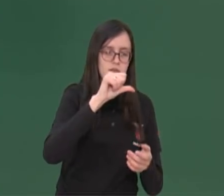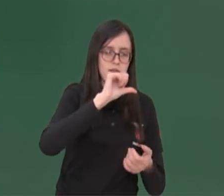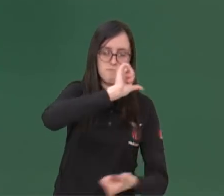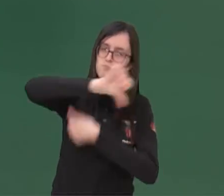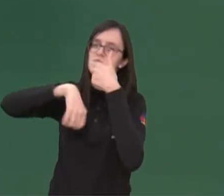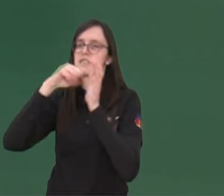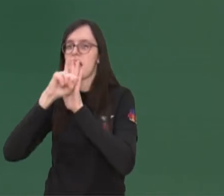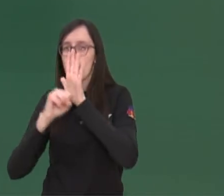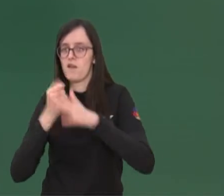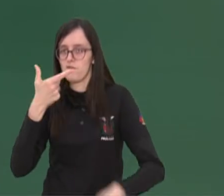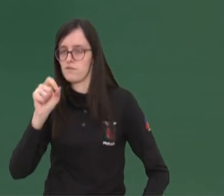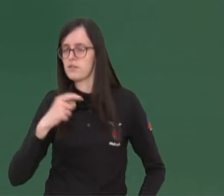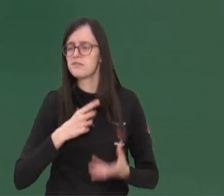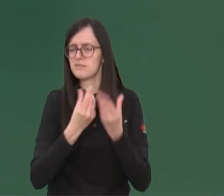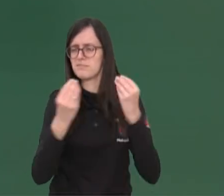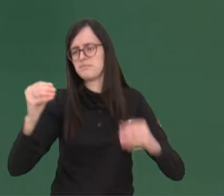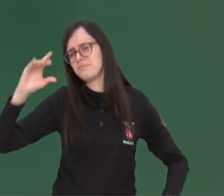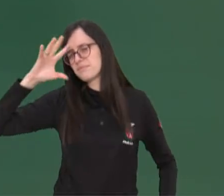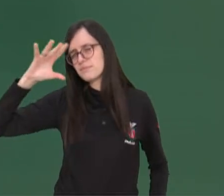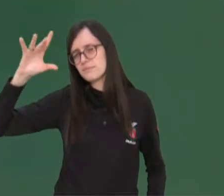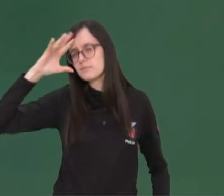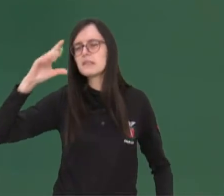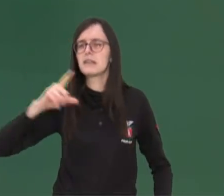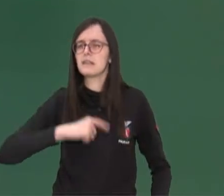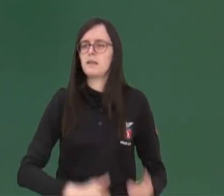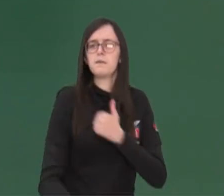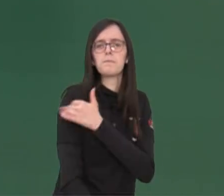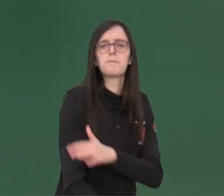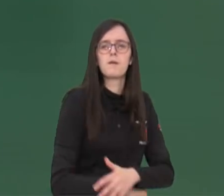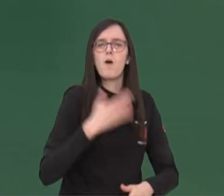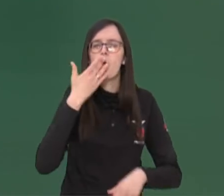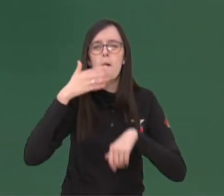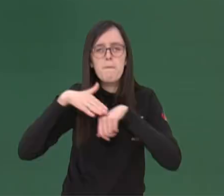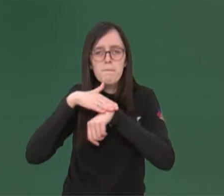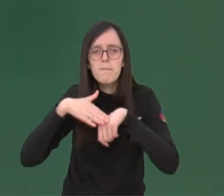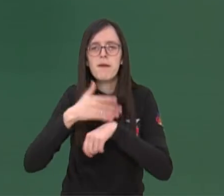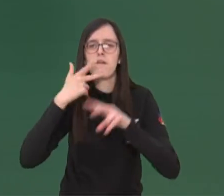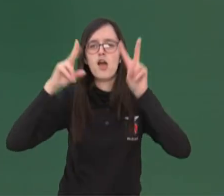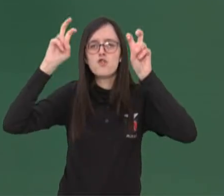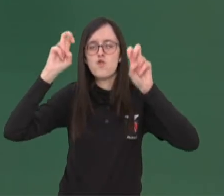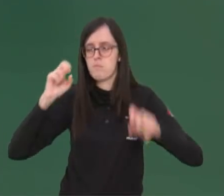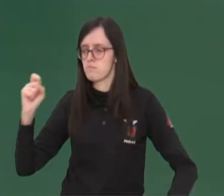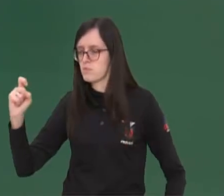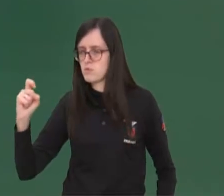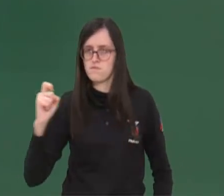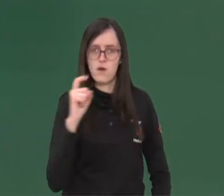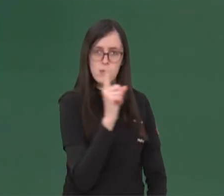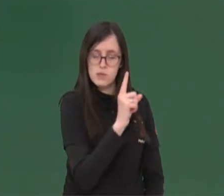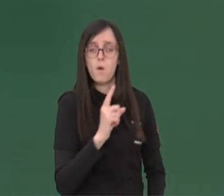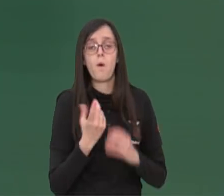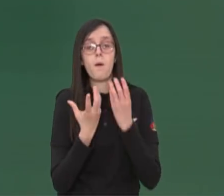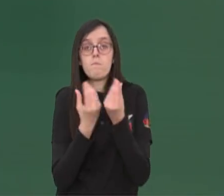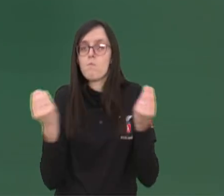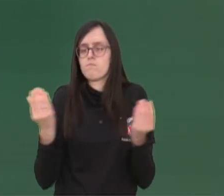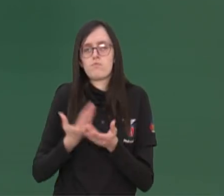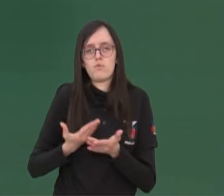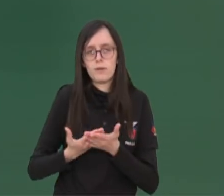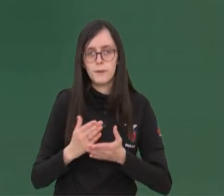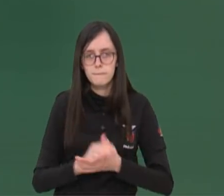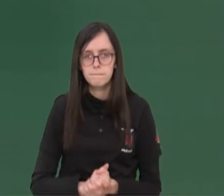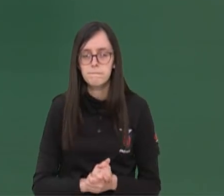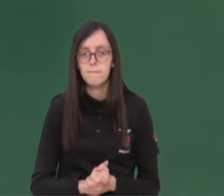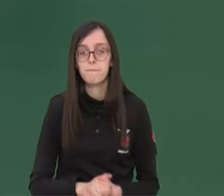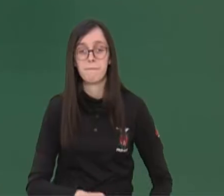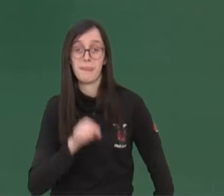XX existiam muitas teorias racistas sobre raça, sobre evolução da espécie, muito sendo estudadas.